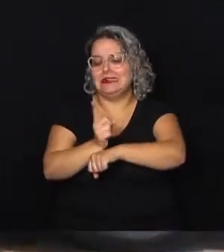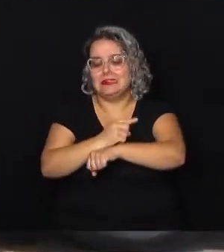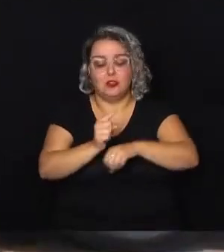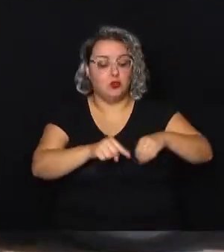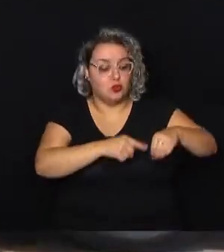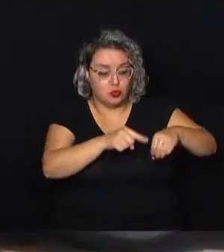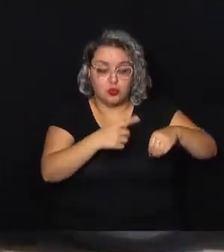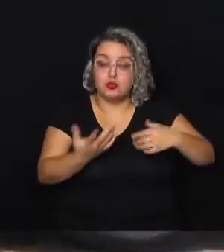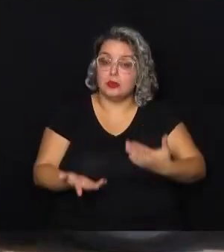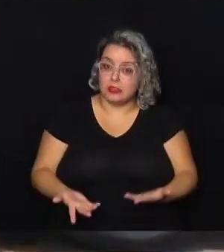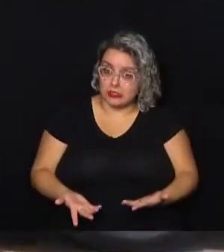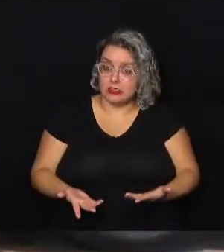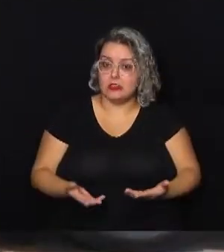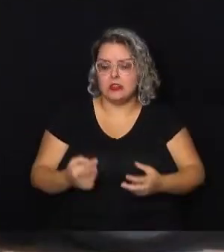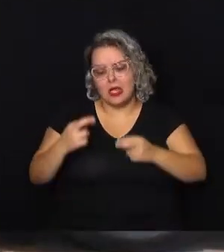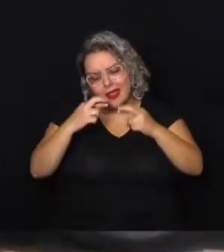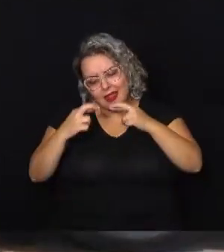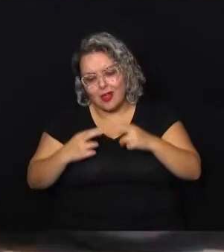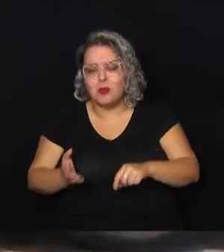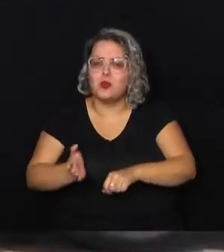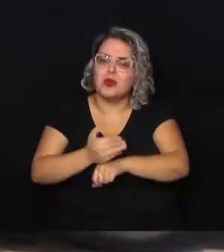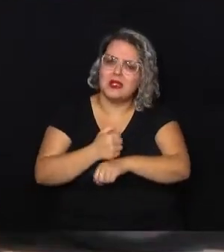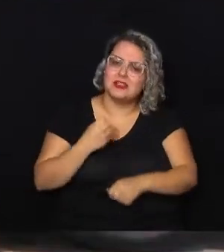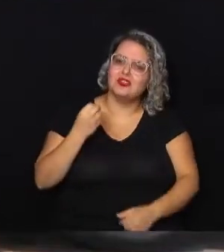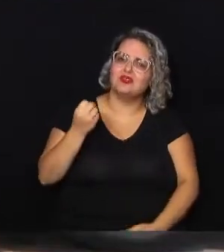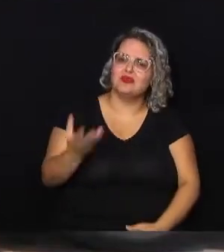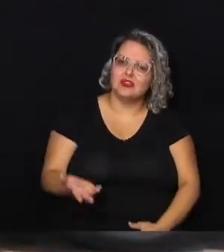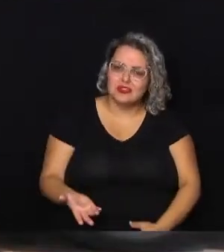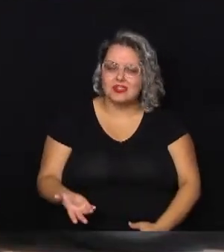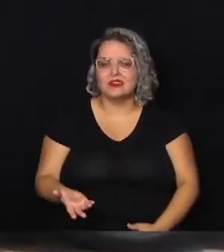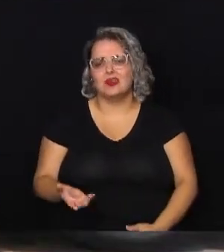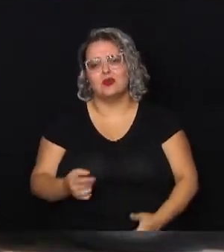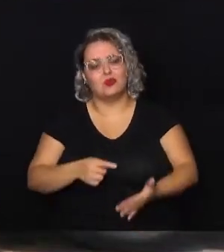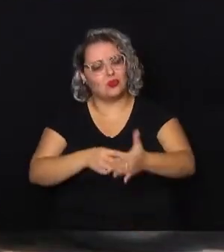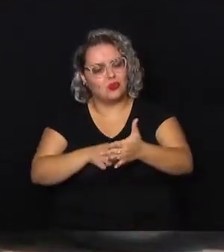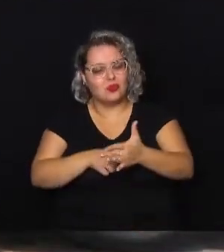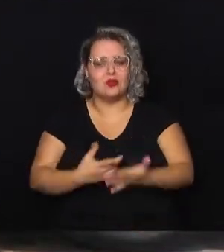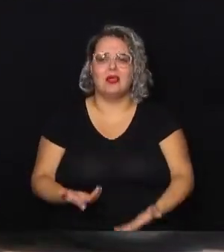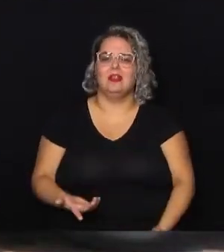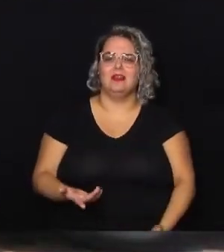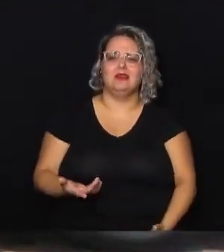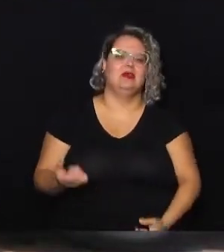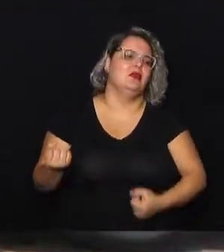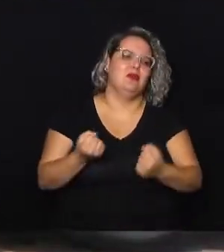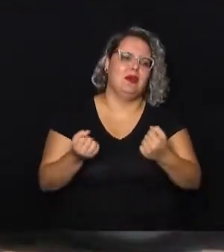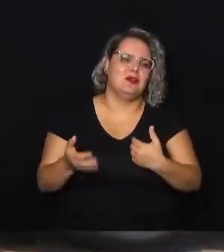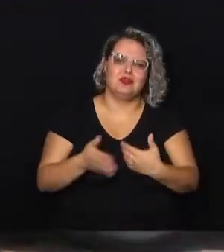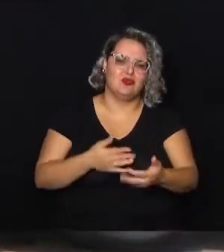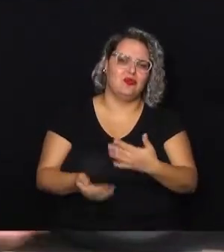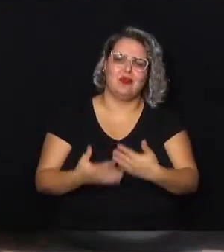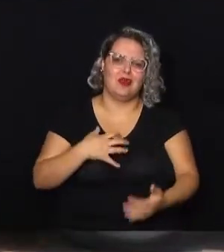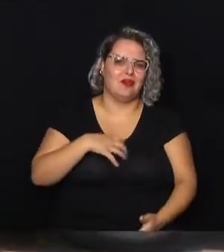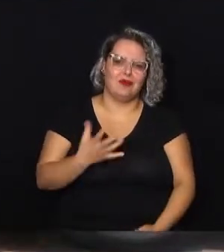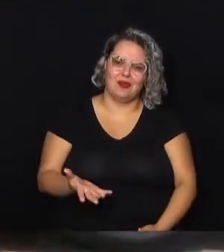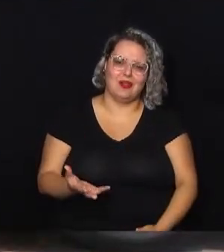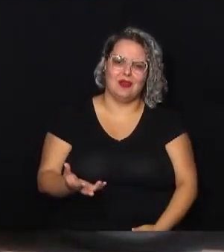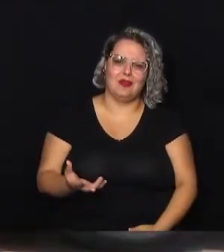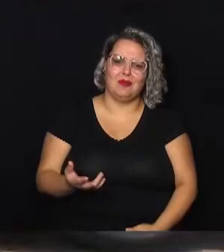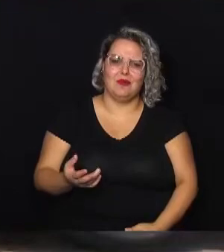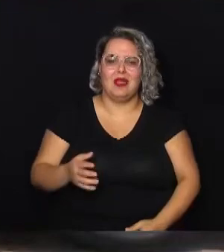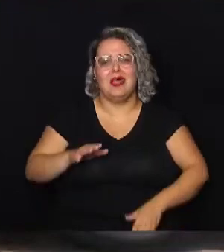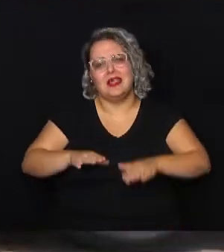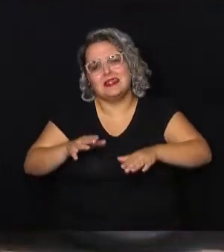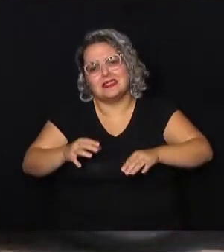pneus, não é? Dá uma olhadinha antes de viajar, a questão do motor, não sai com o carro sem passar de repente por